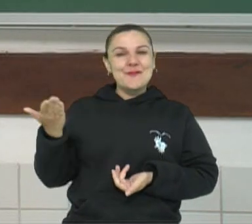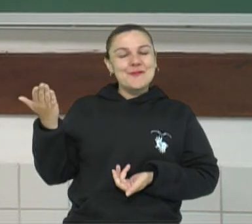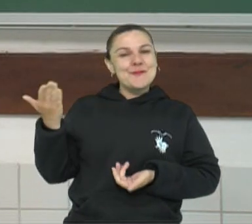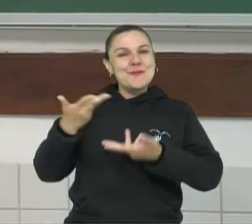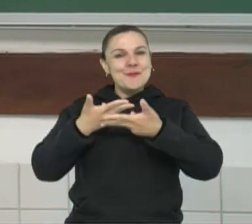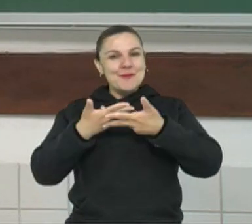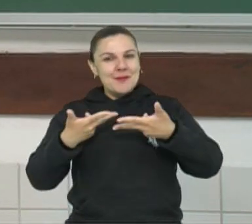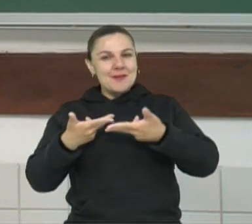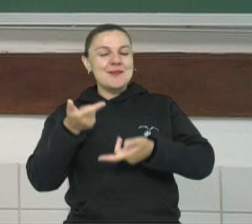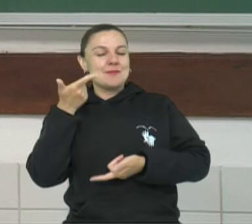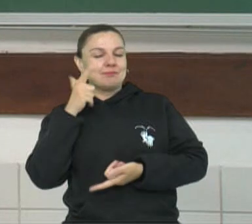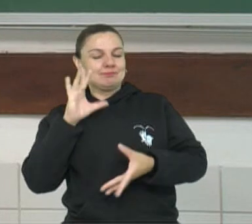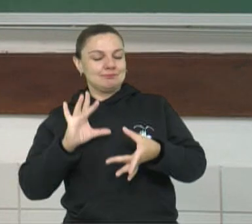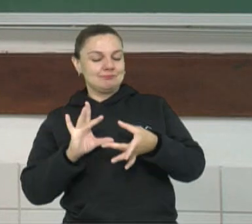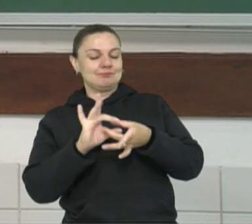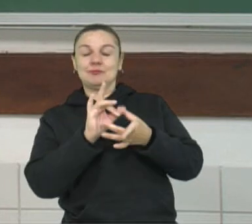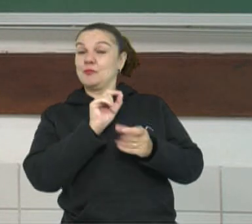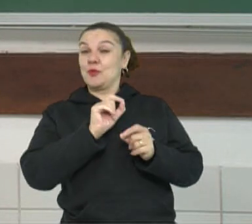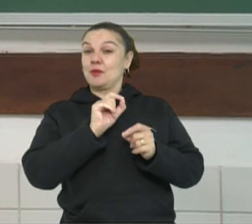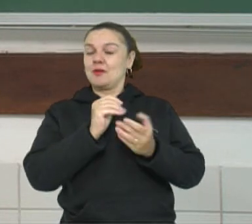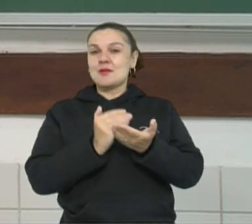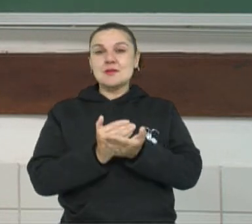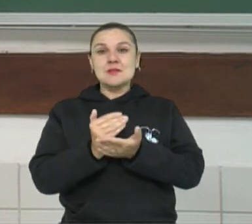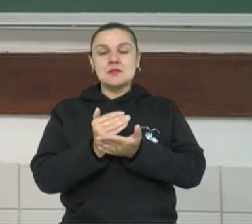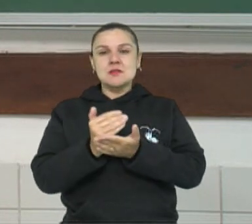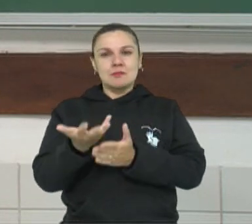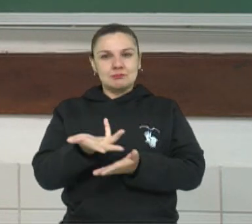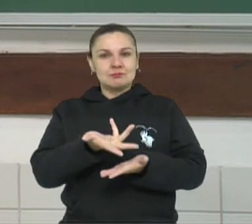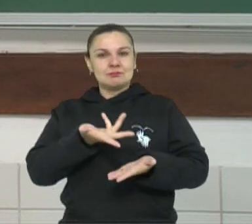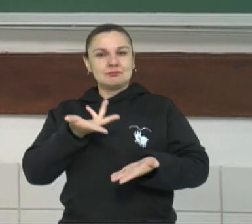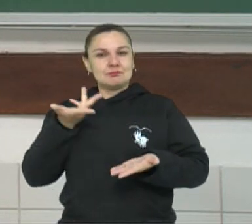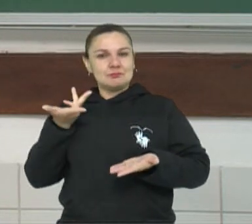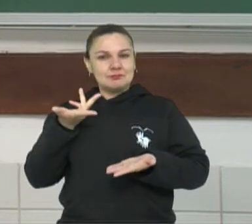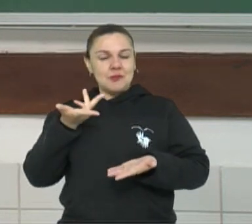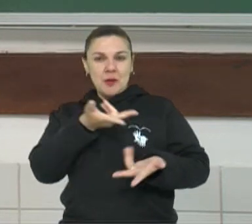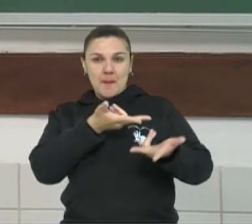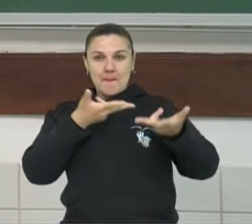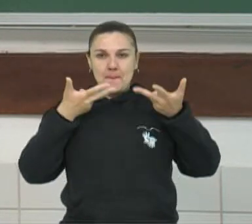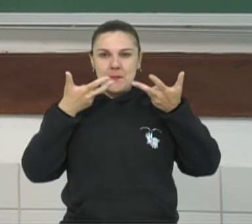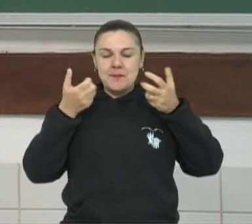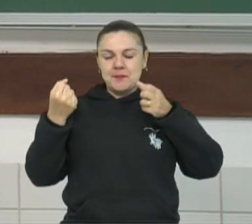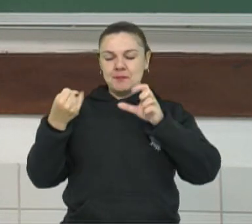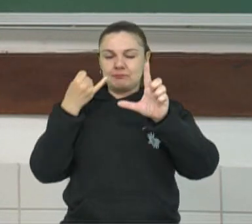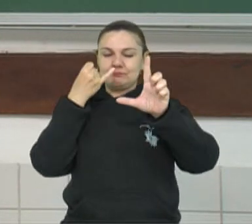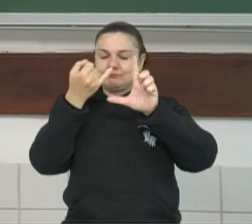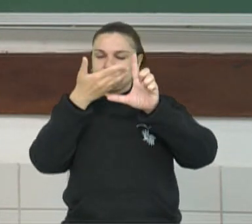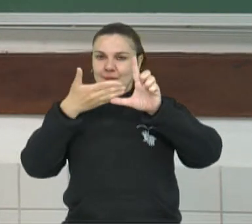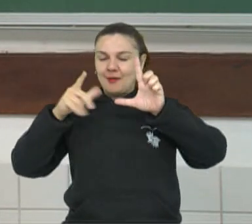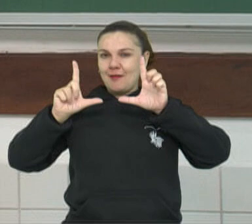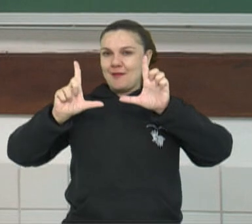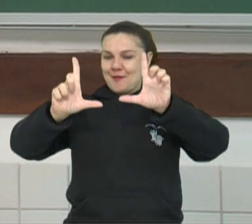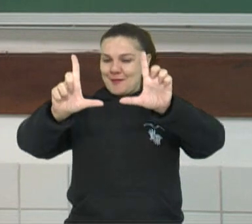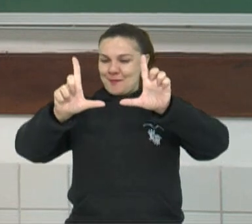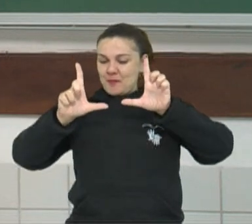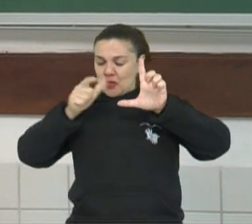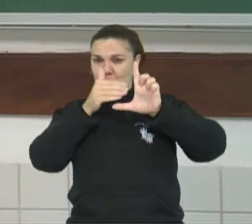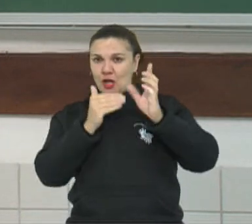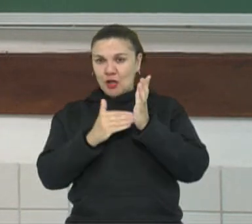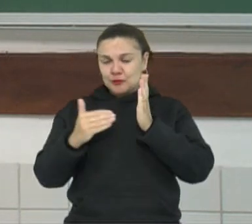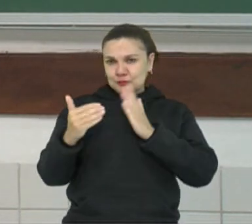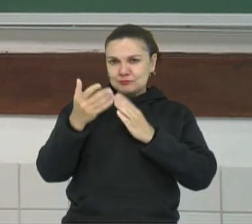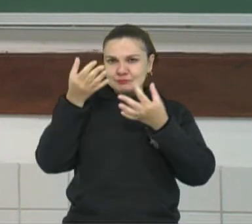gente consegue obter a partir da riqueza dos detalhes, perceber a imagem, né? Ou seja, é toda uma